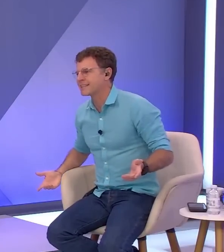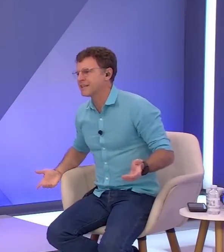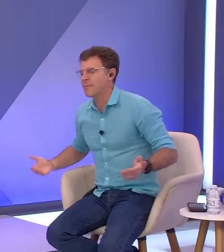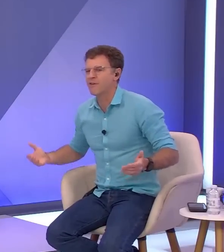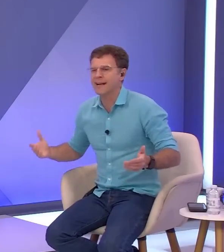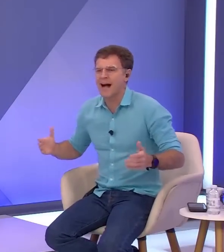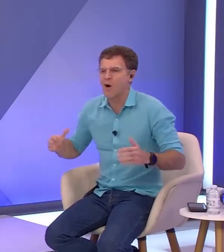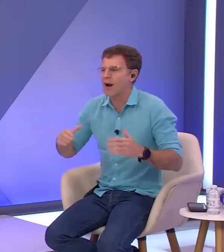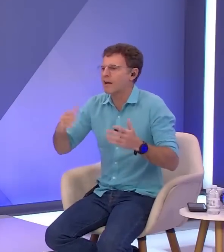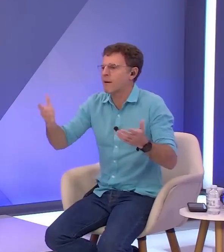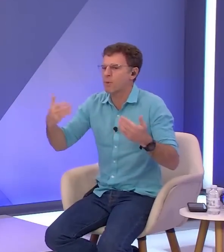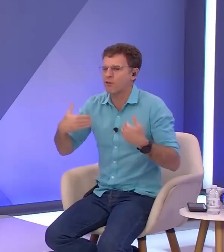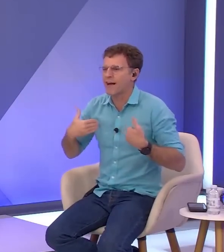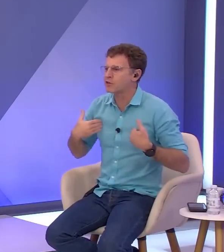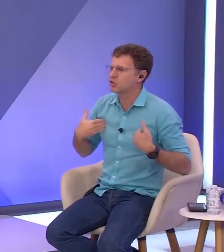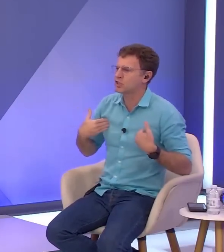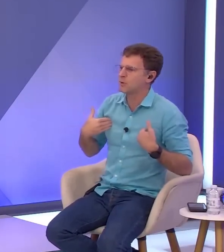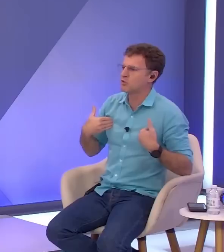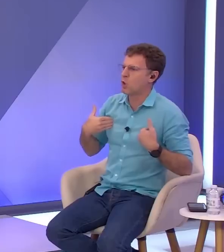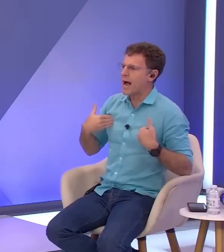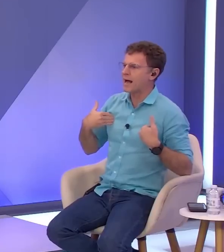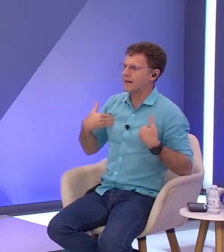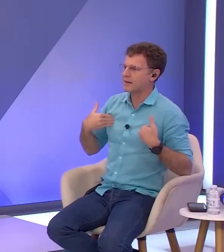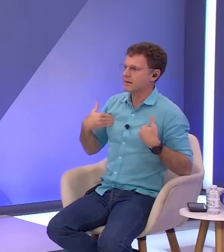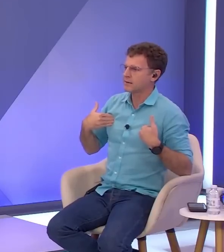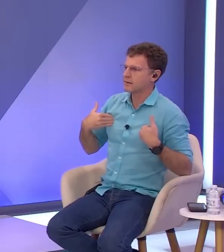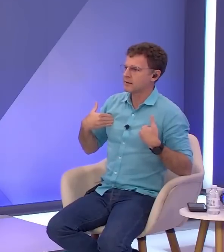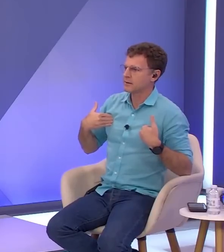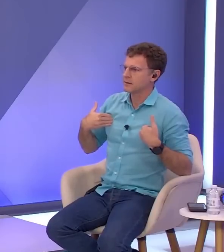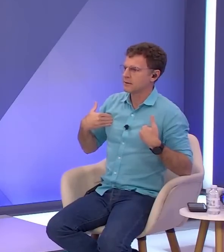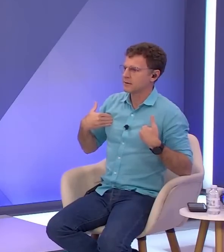cara tá assim, mas vem cá, o cara vai provar isso em cima de Moá?